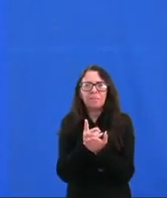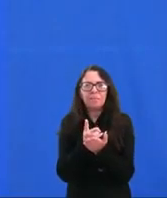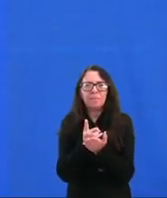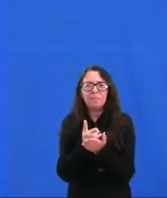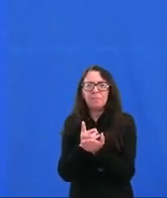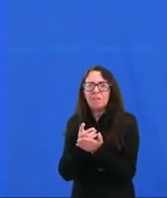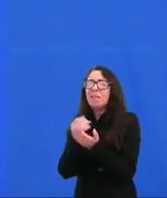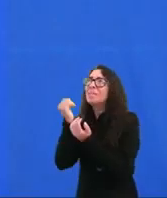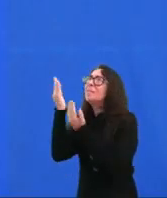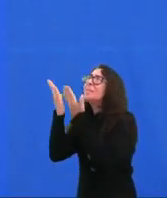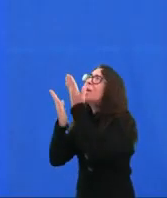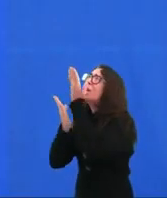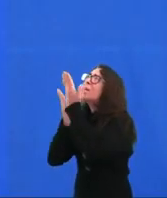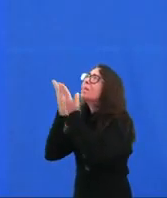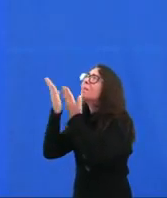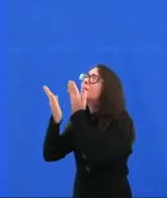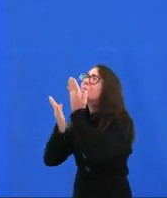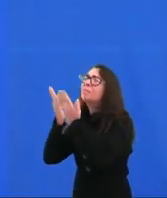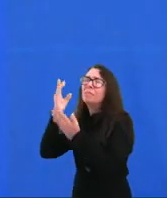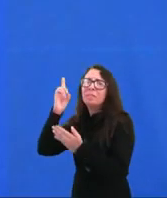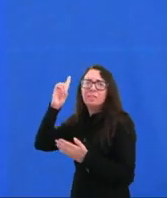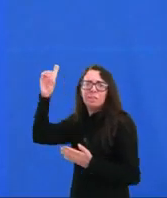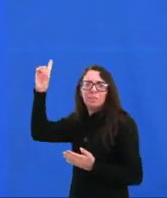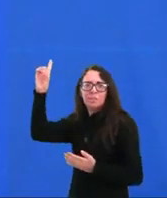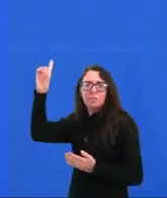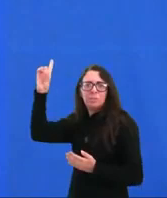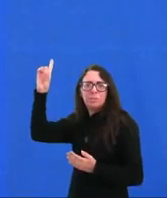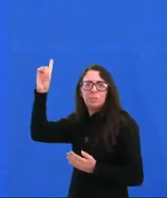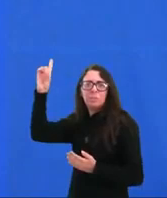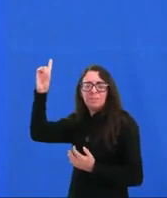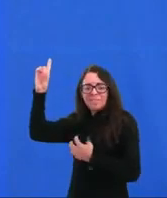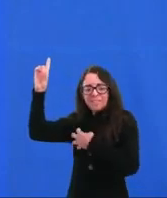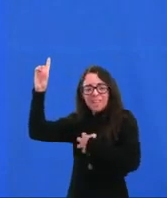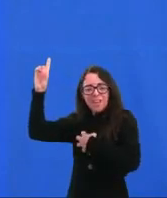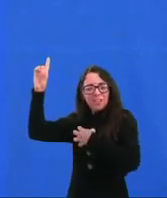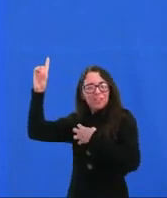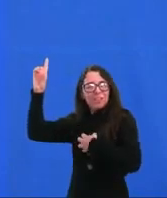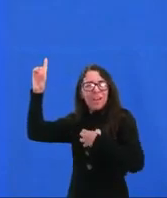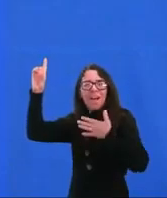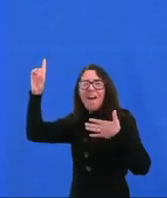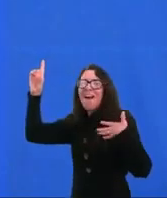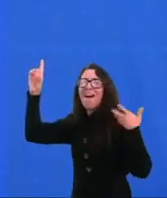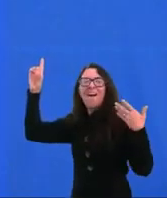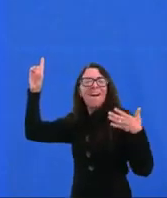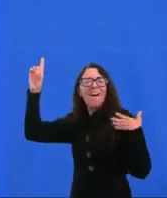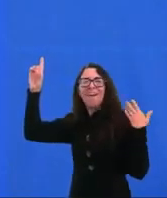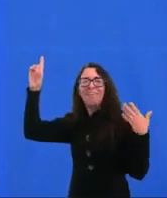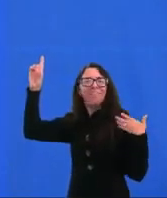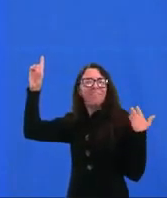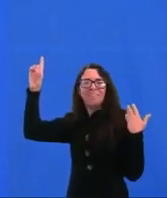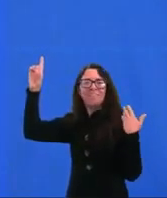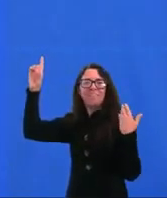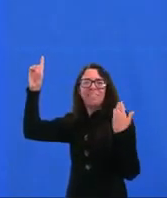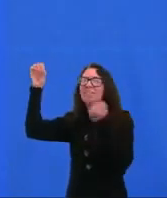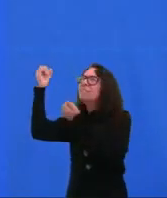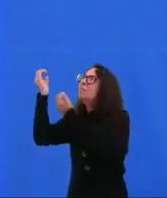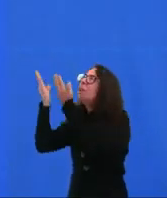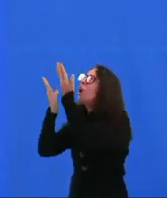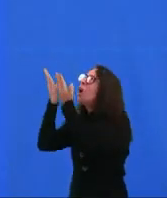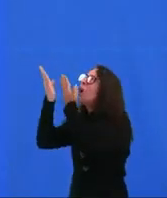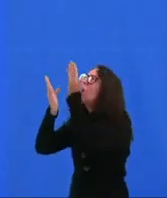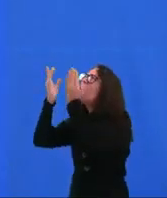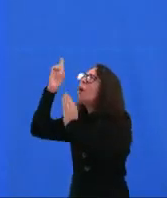Amados, mas o que significa ser servo de Cristo? Amados, no